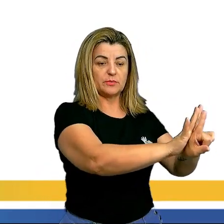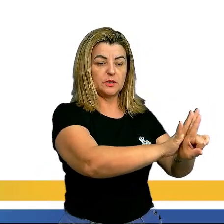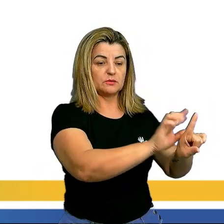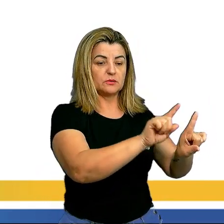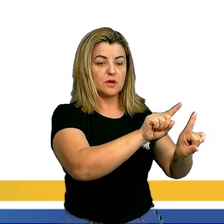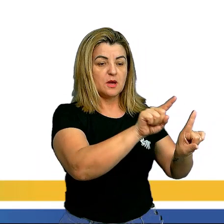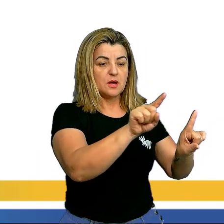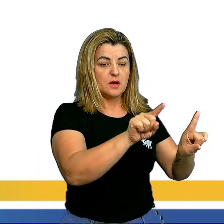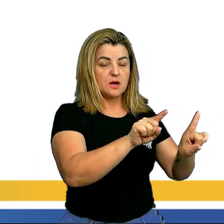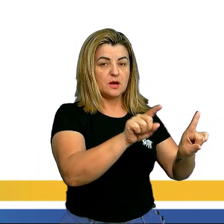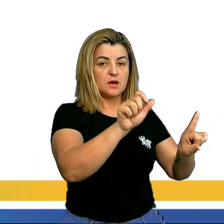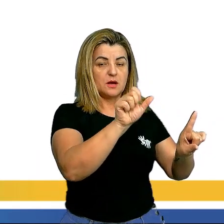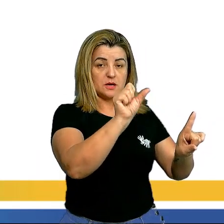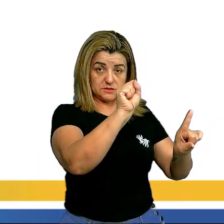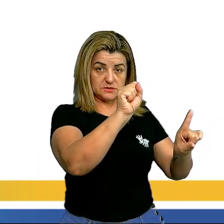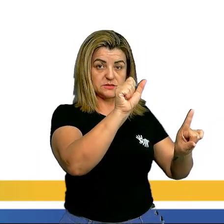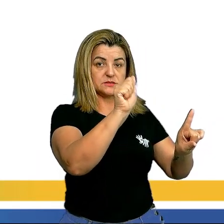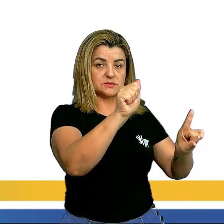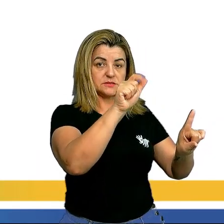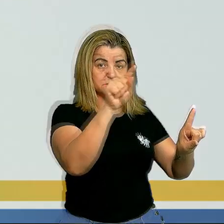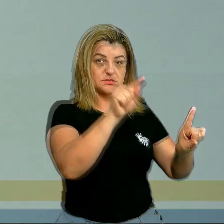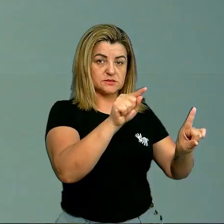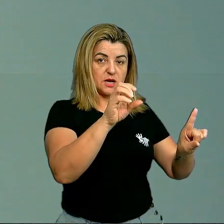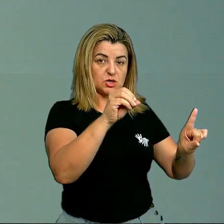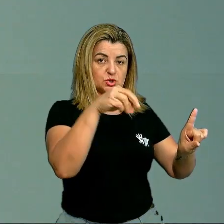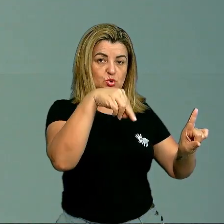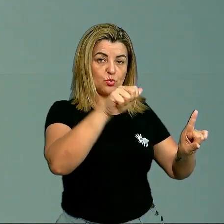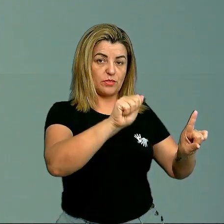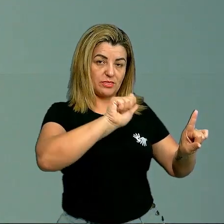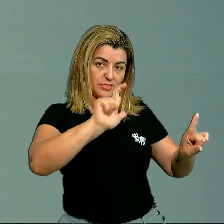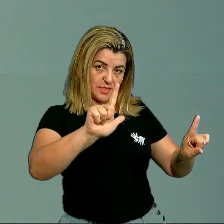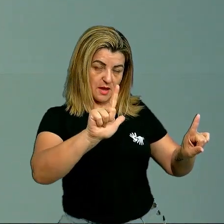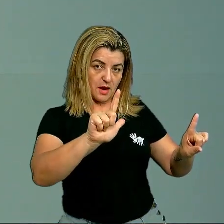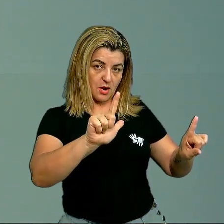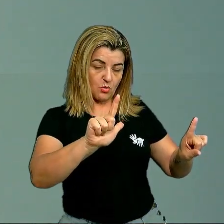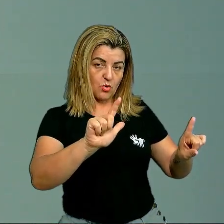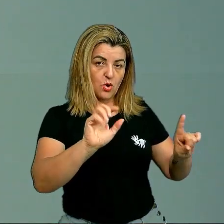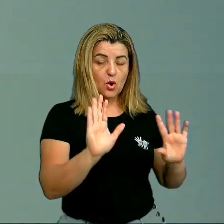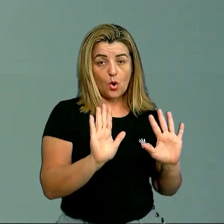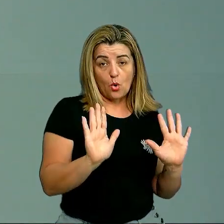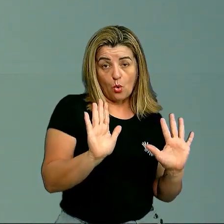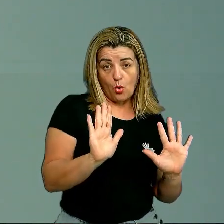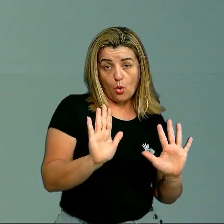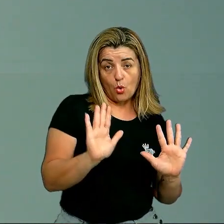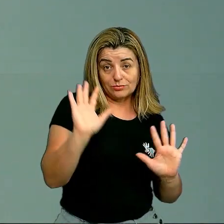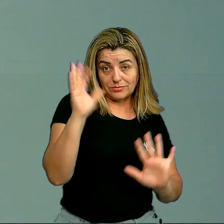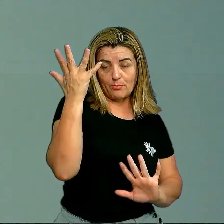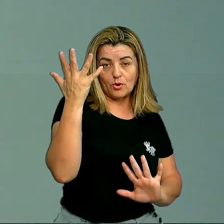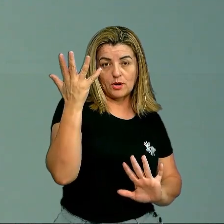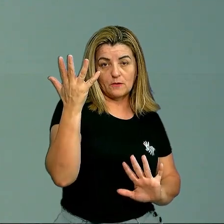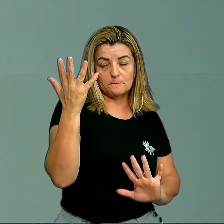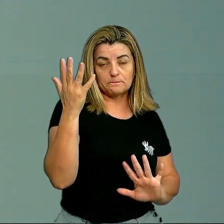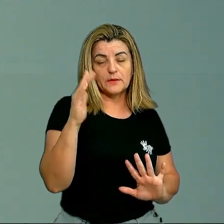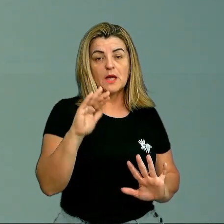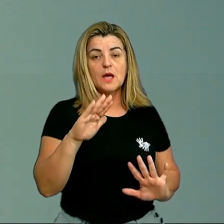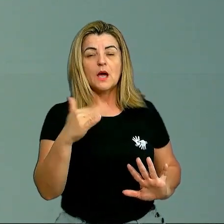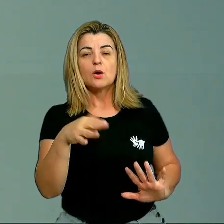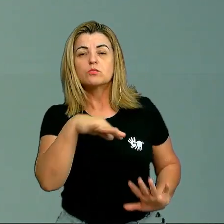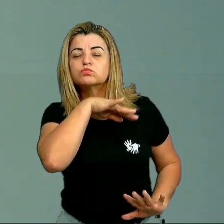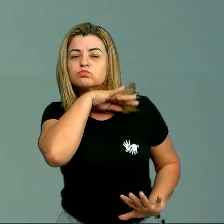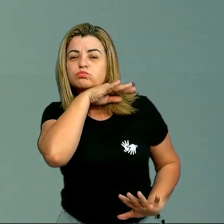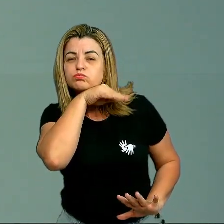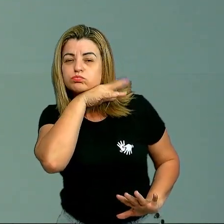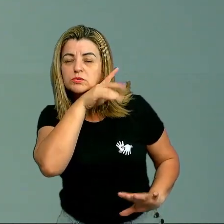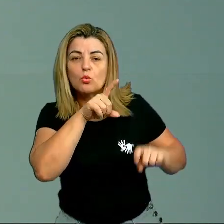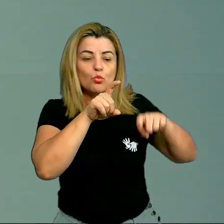é tranquilo também de se identificar. Temporal é quando as espécies estão em época de